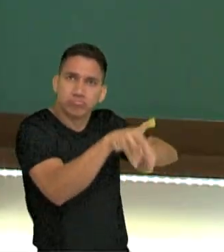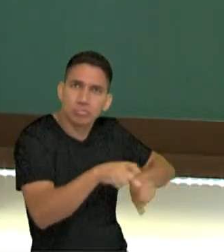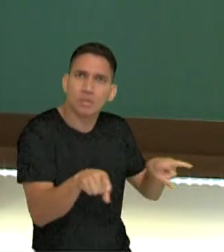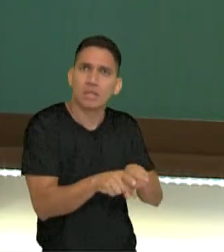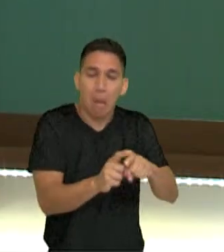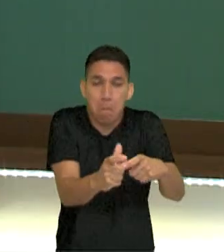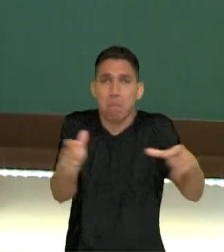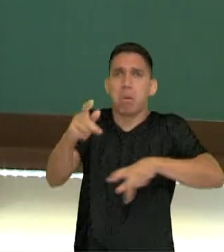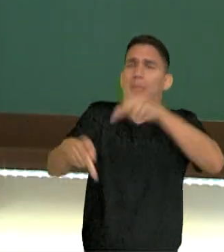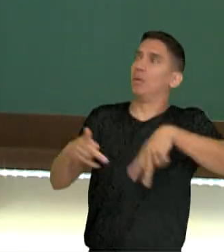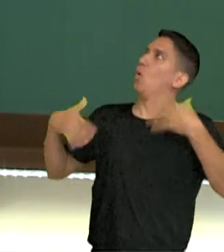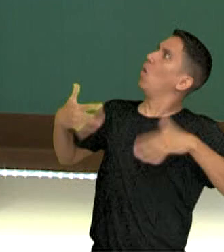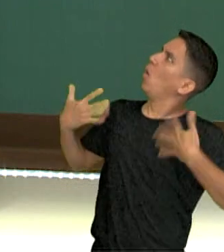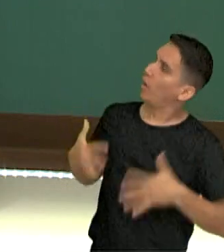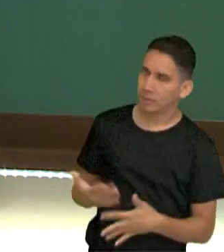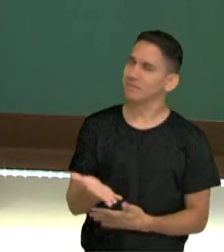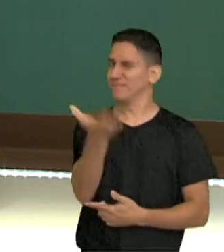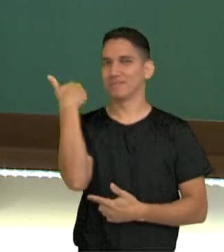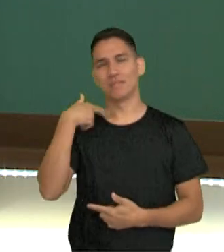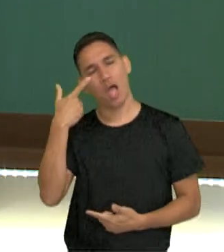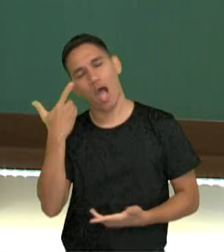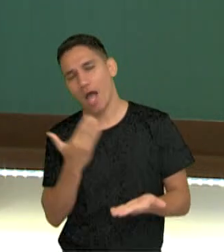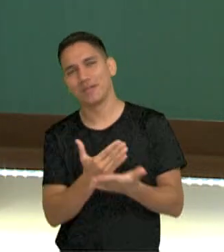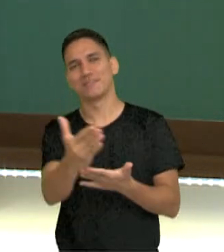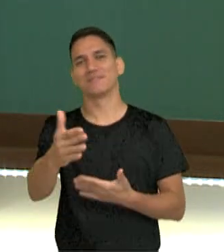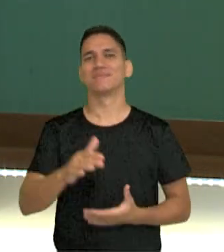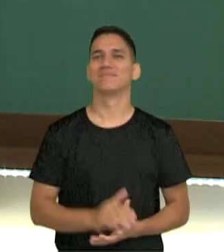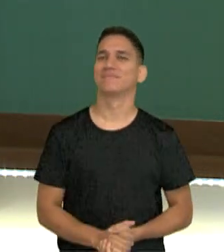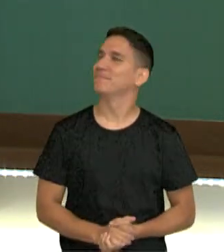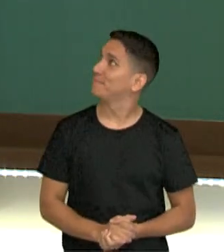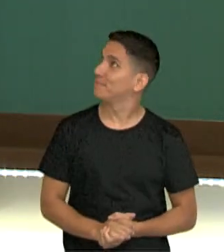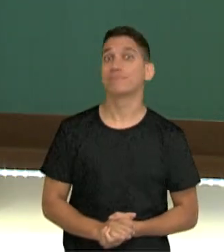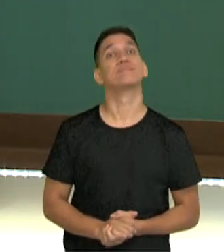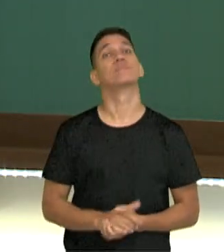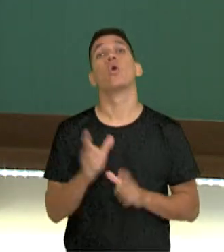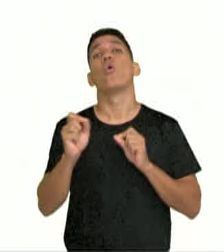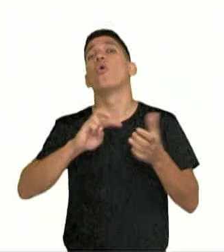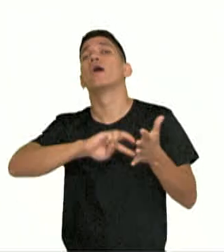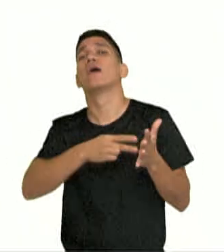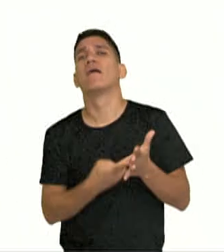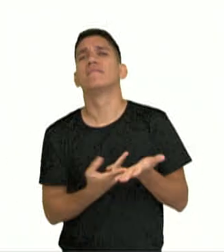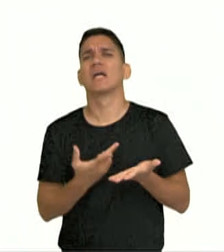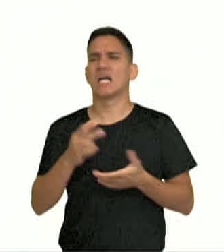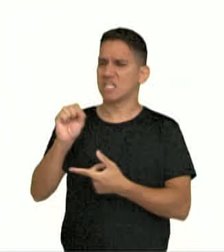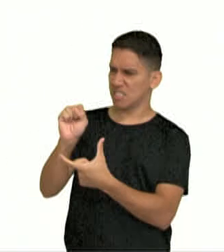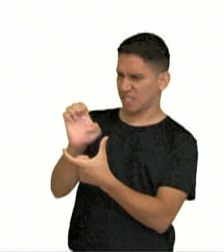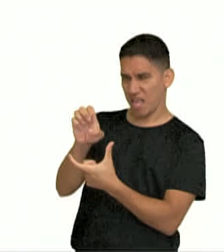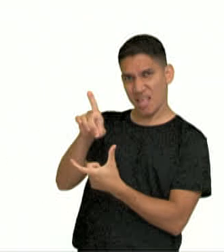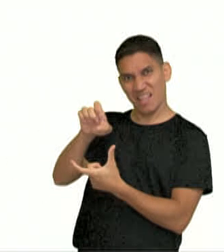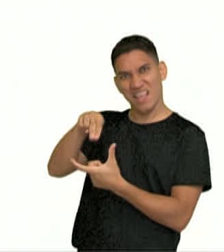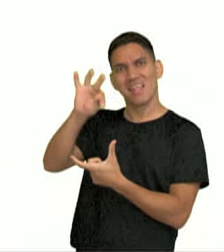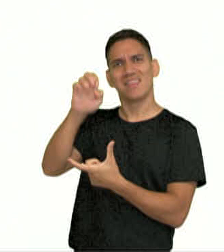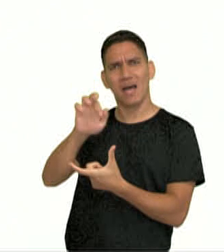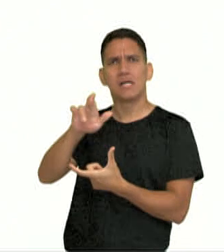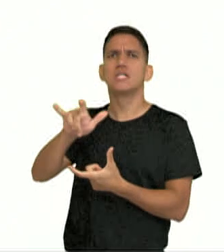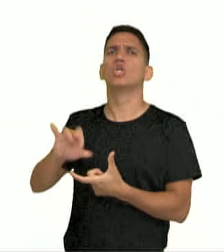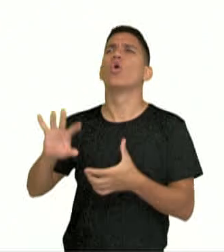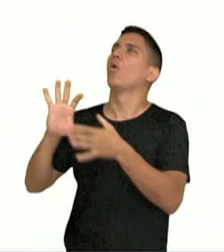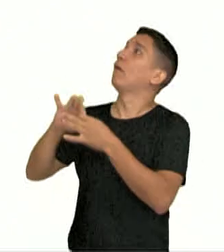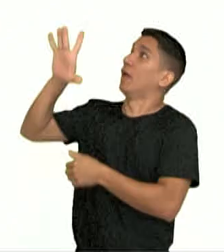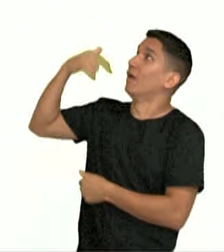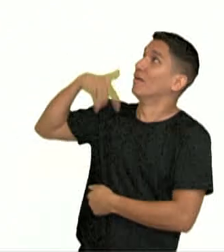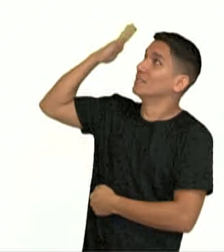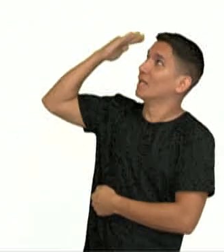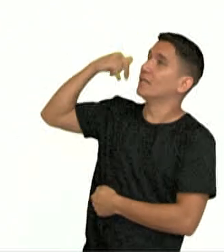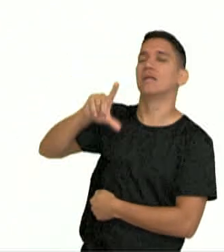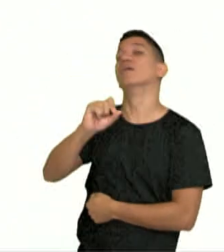aumento populacional. Ô louco, professor, bora lá, embarca nessa aventura. O que significa ser sedentário no contexto neolítico? Eu sei, professor,